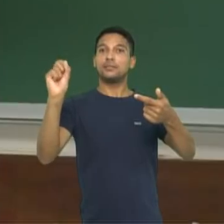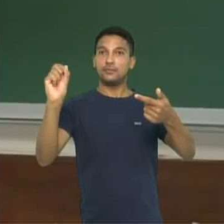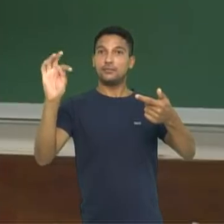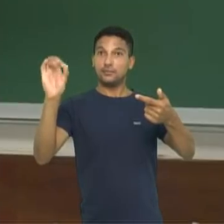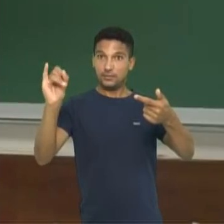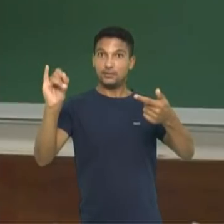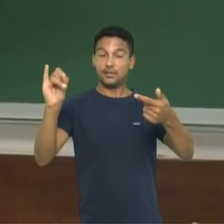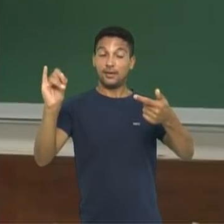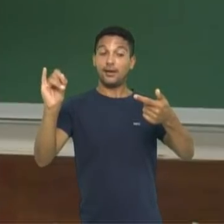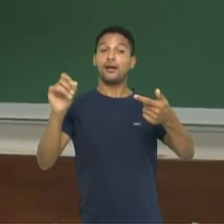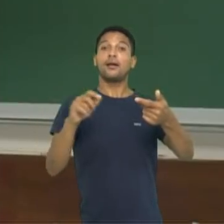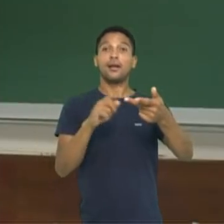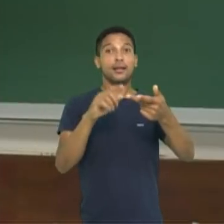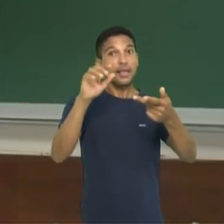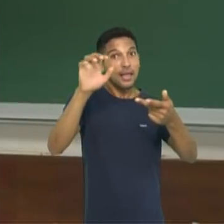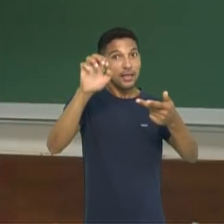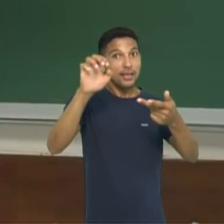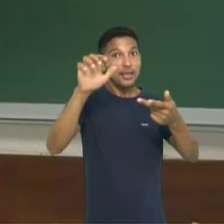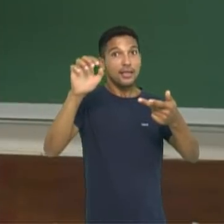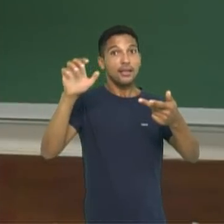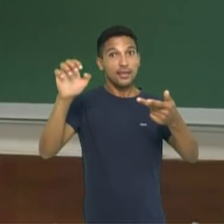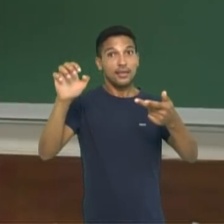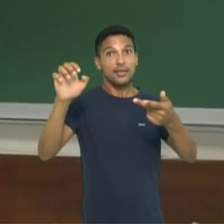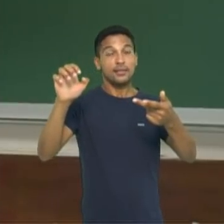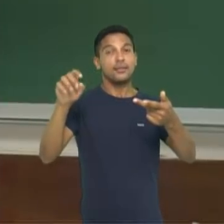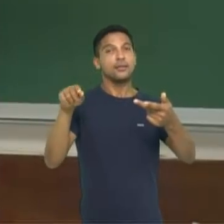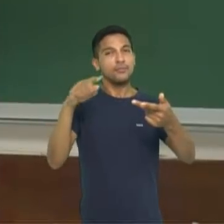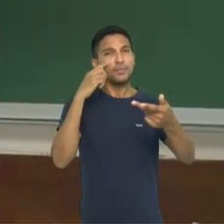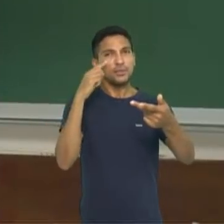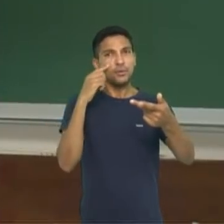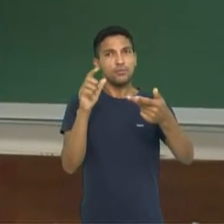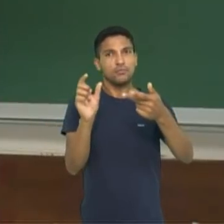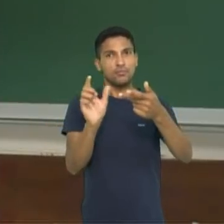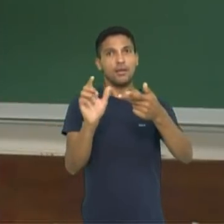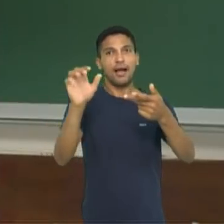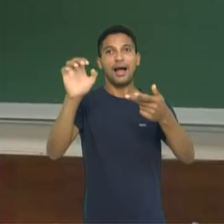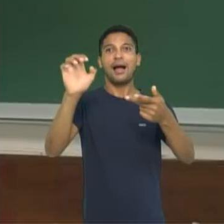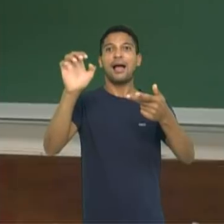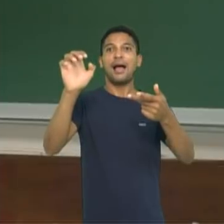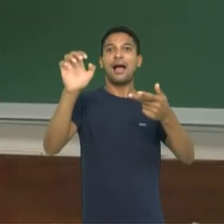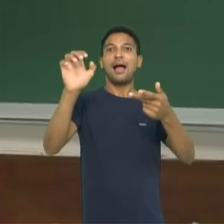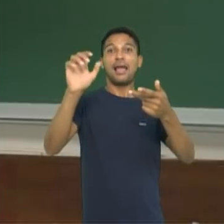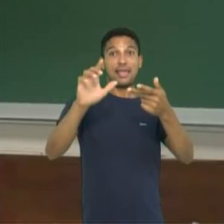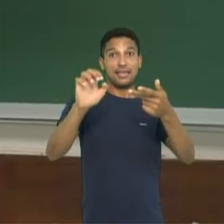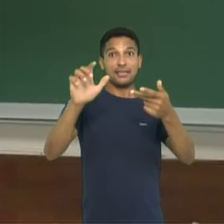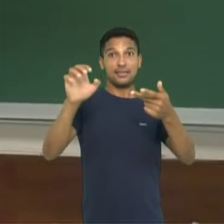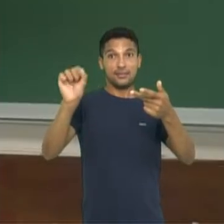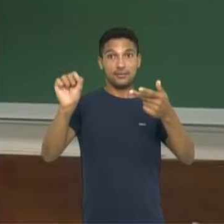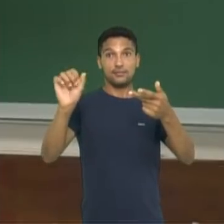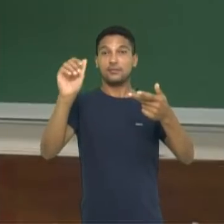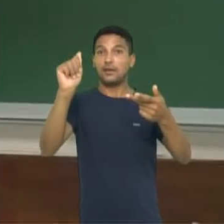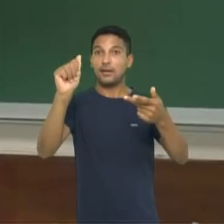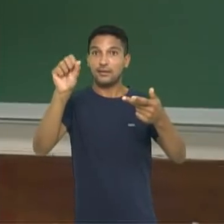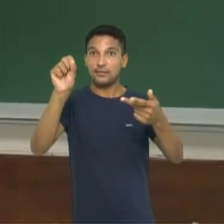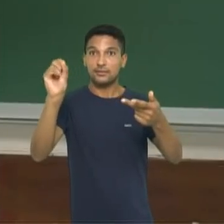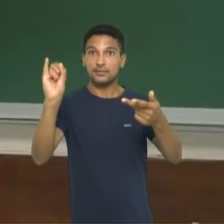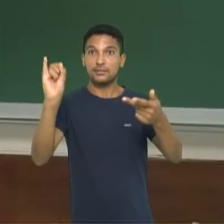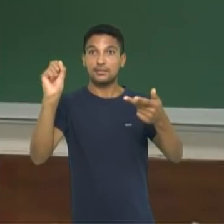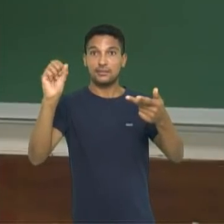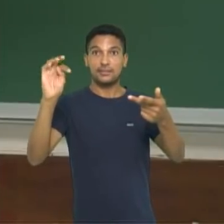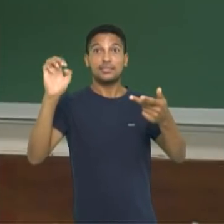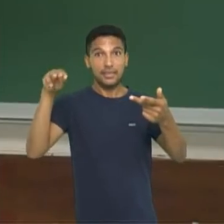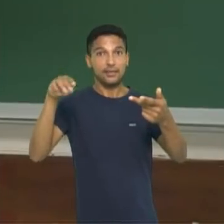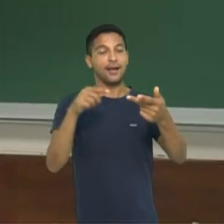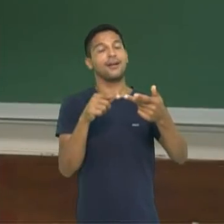vocês estudarão no contexto pós-pandemia? Né? Será que as aulas retornarão? Né? Então, futuro, a gente